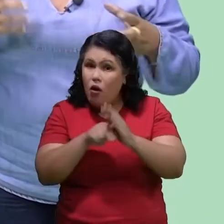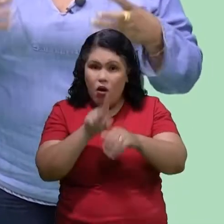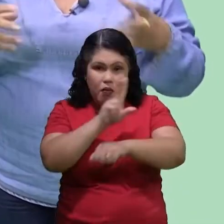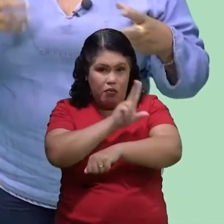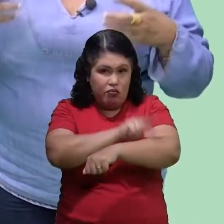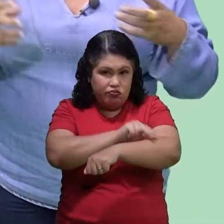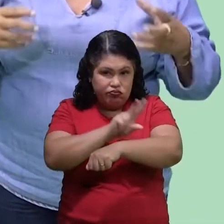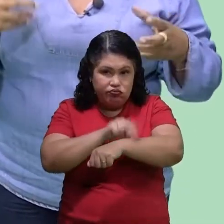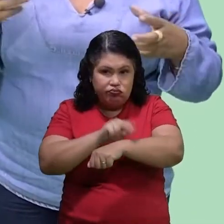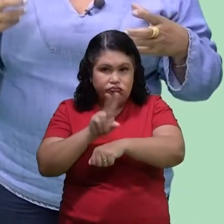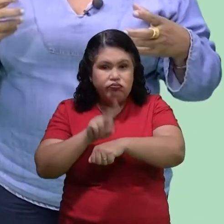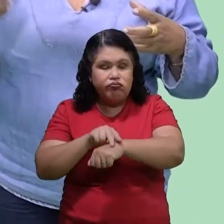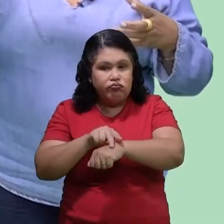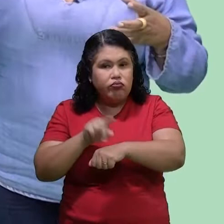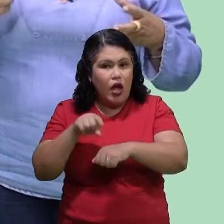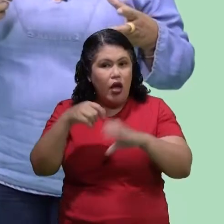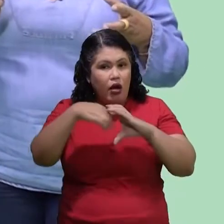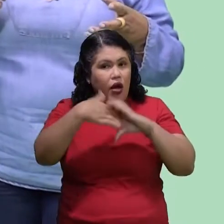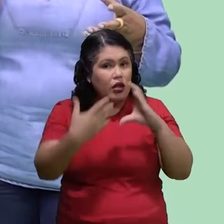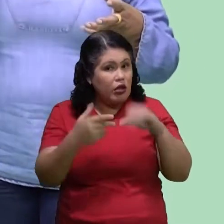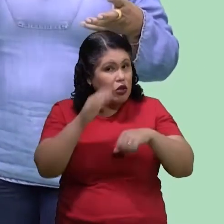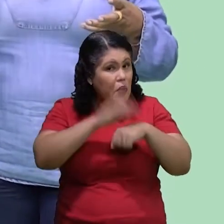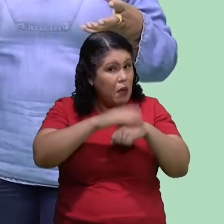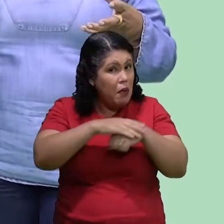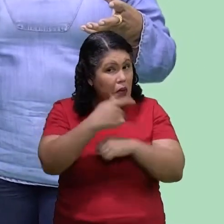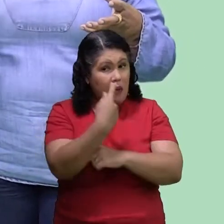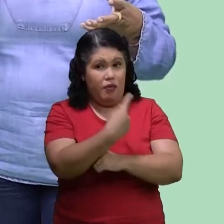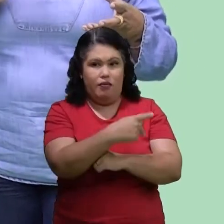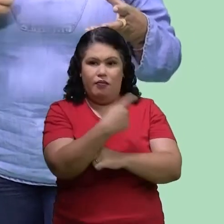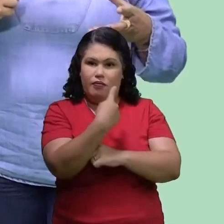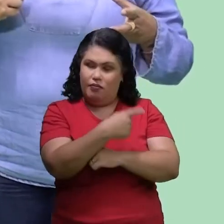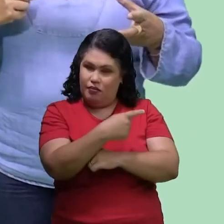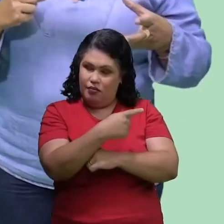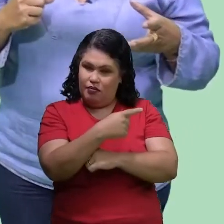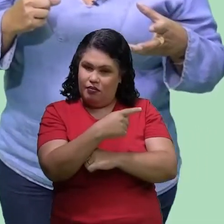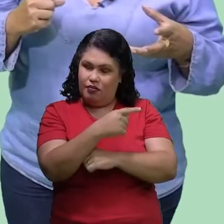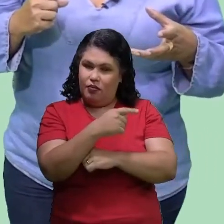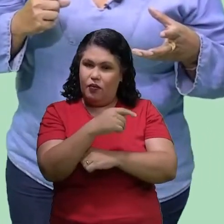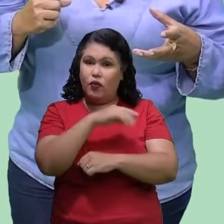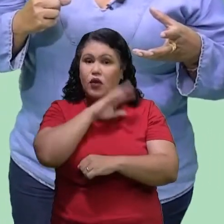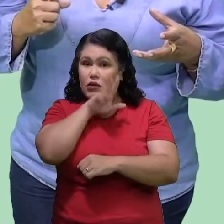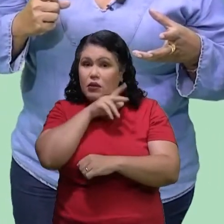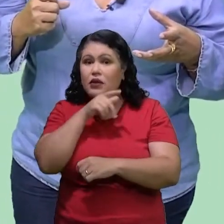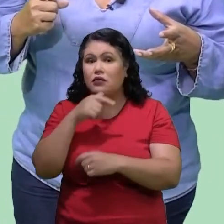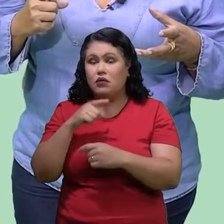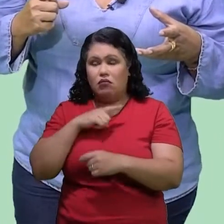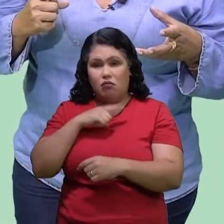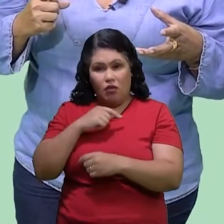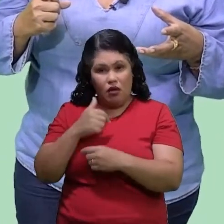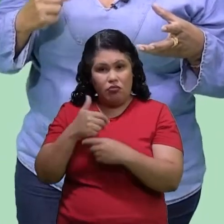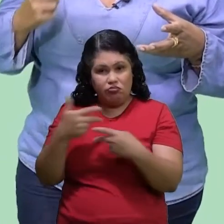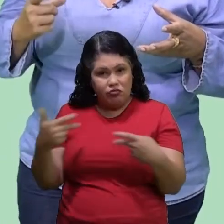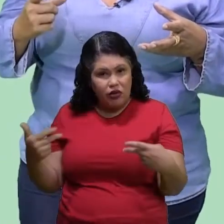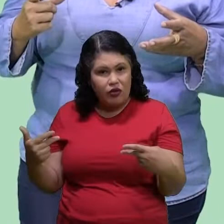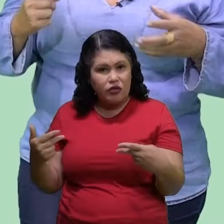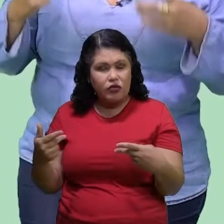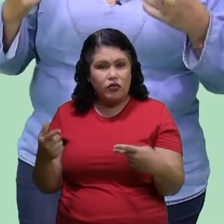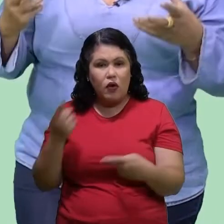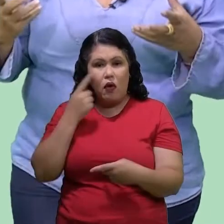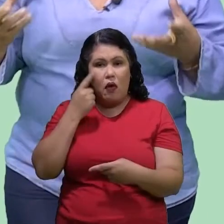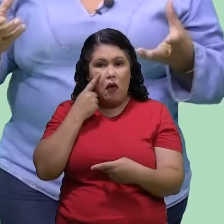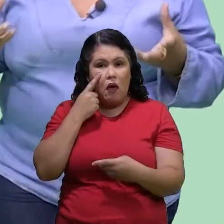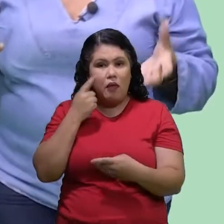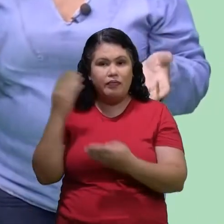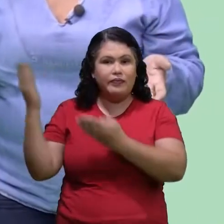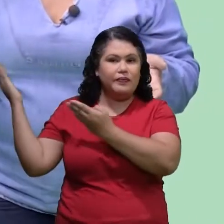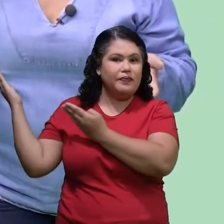podemos ter outras características dos animais? Podemos. Podemos ter a segunda característica de um animal, que é